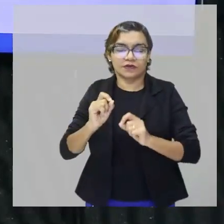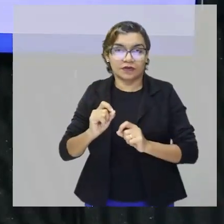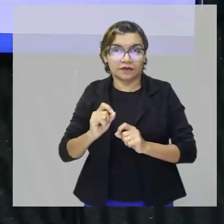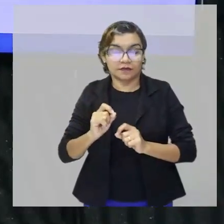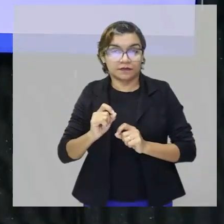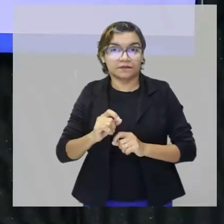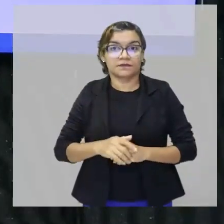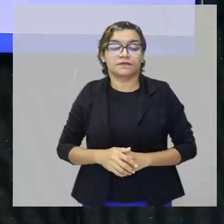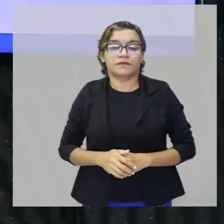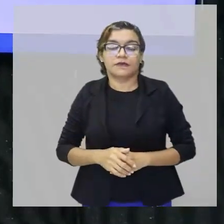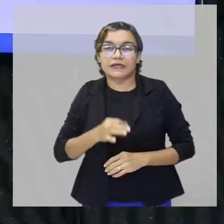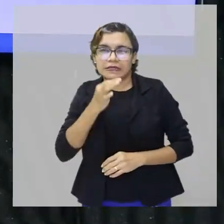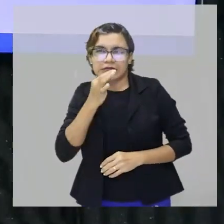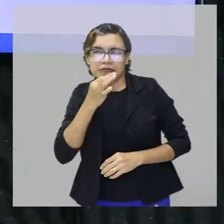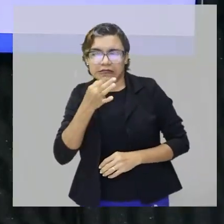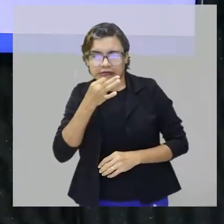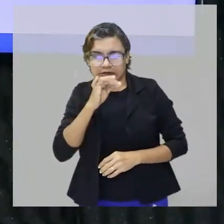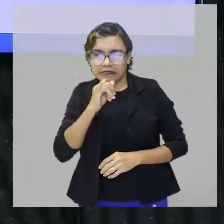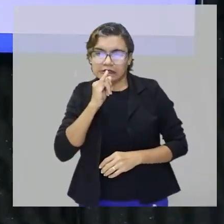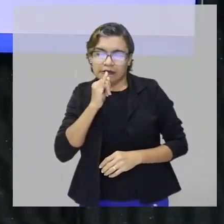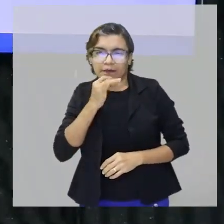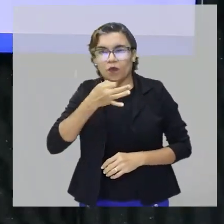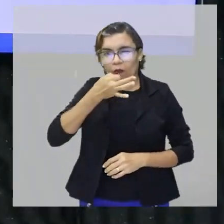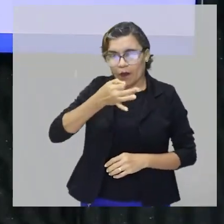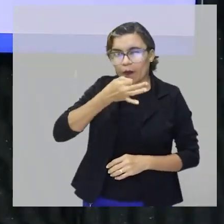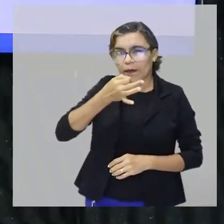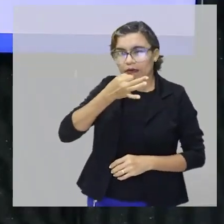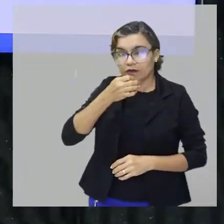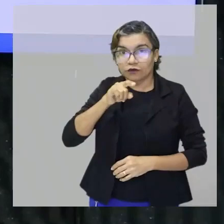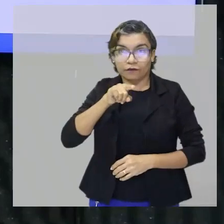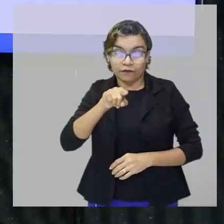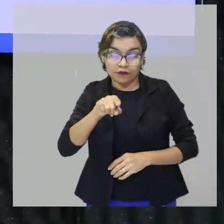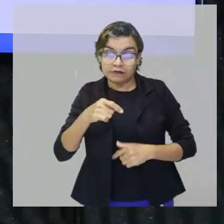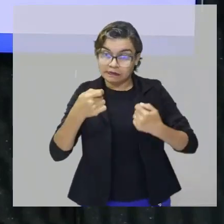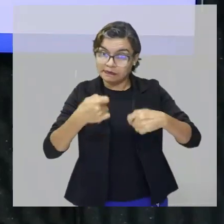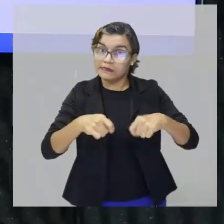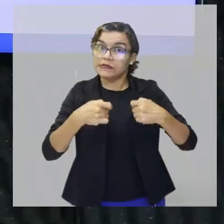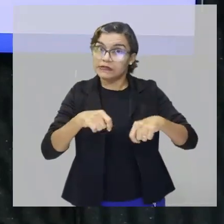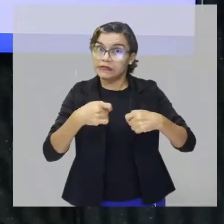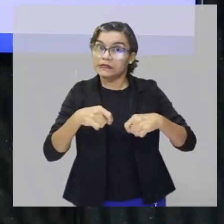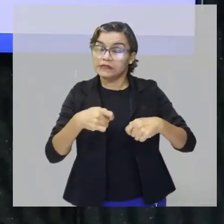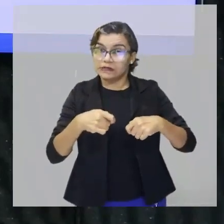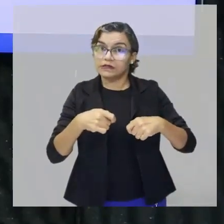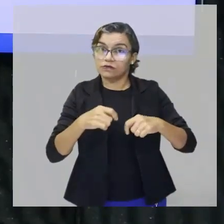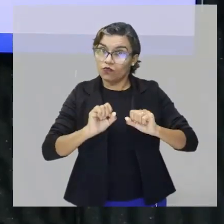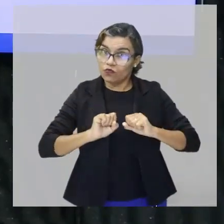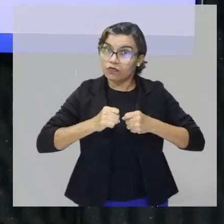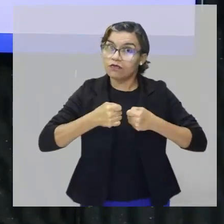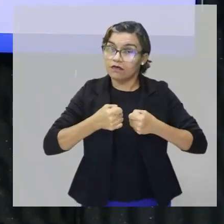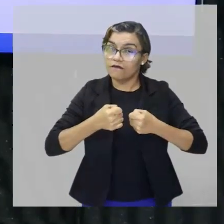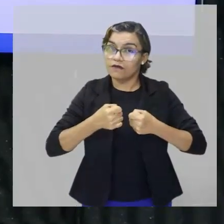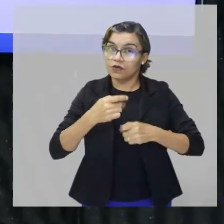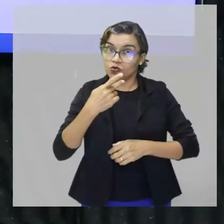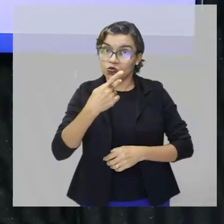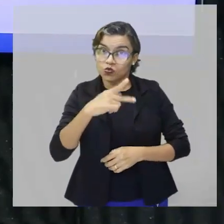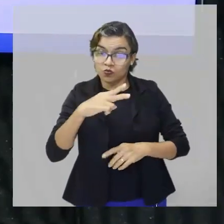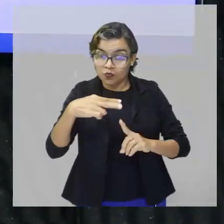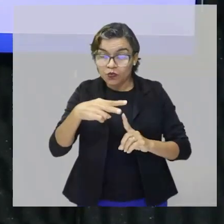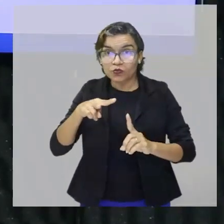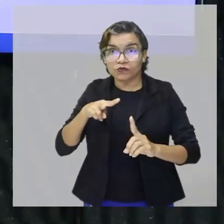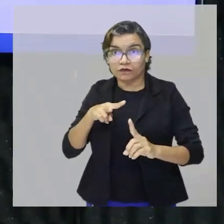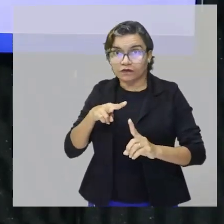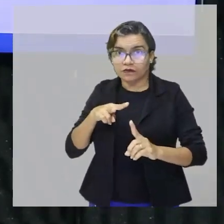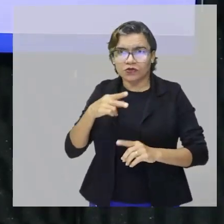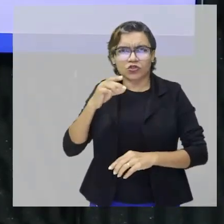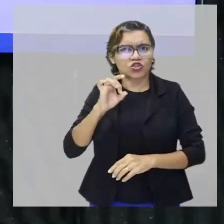opinativo. Quando ele fala opinativo, turma, significa que vocês precisam defender um ponto de vista. Não é para dar a sua